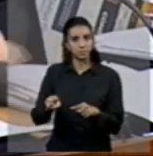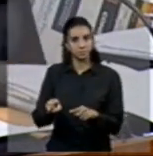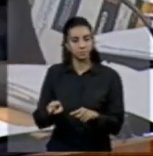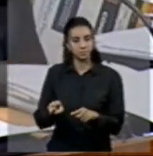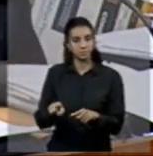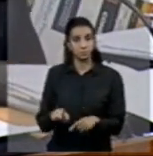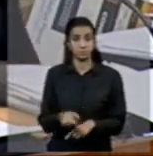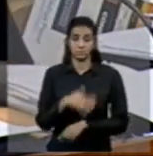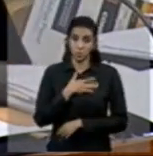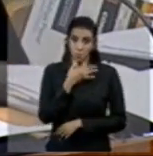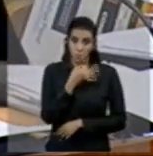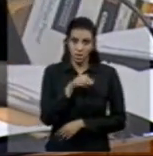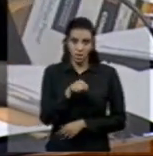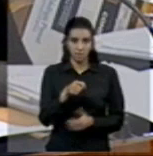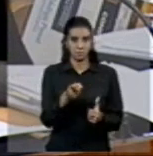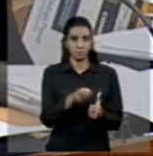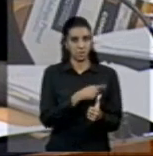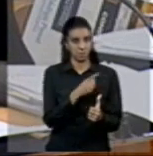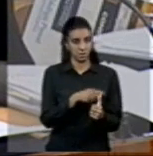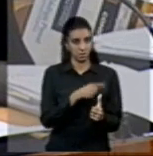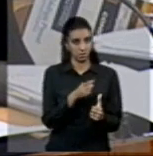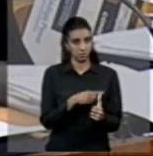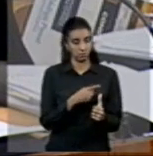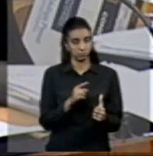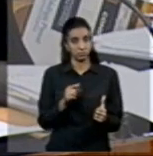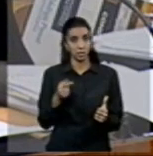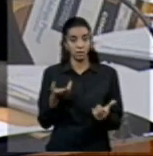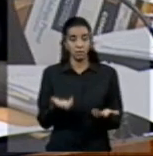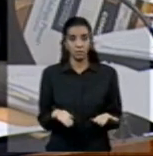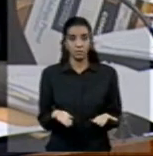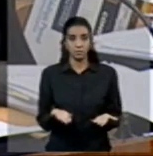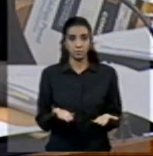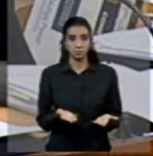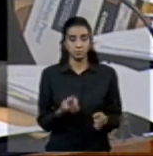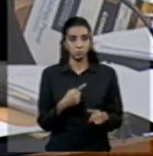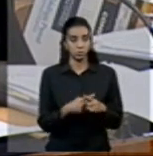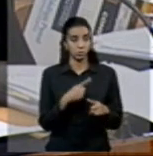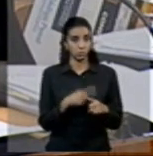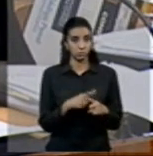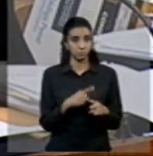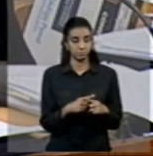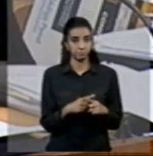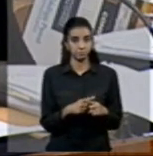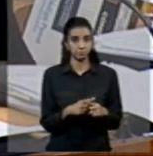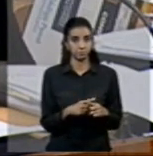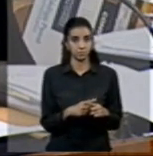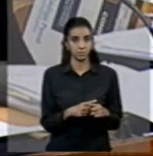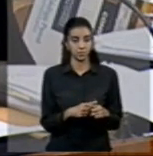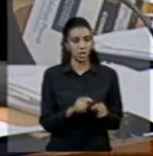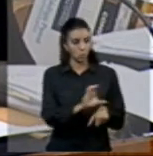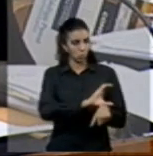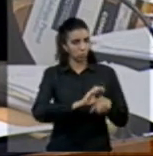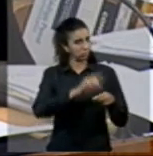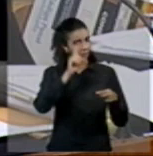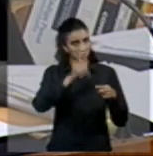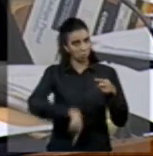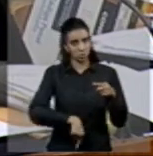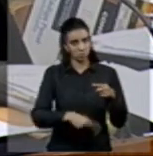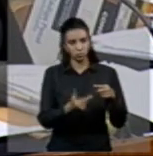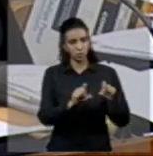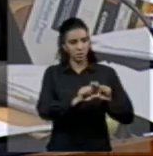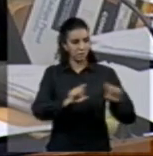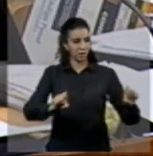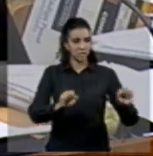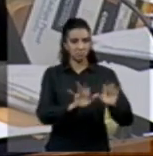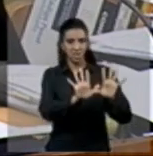meu ver, essa primeira questão fica resolvida pela inexistência de vedação constitucional expressa ou